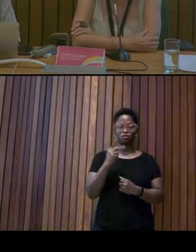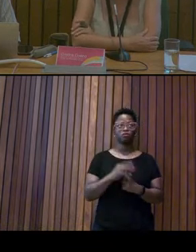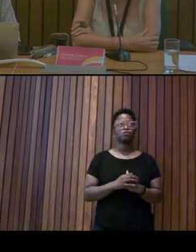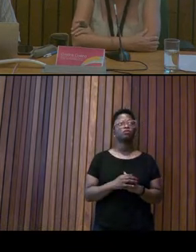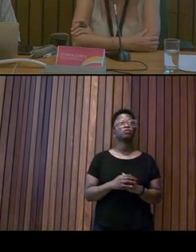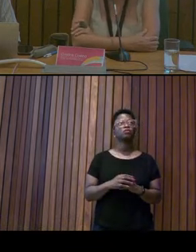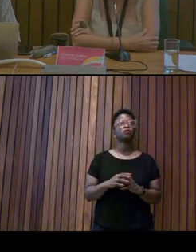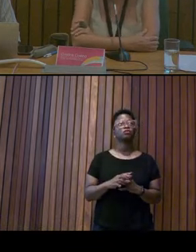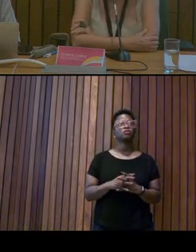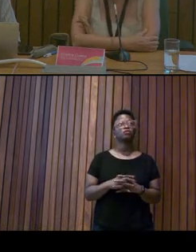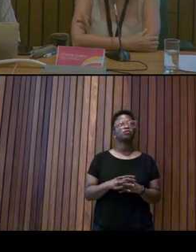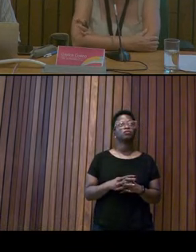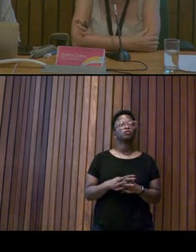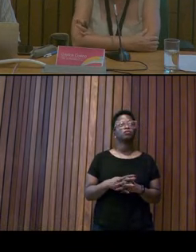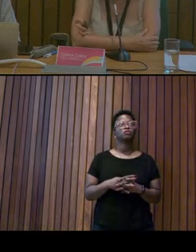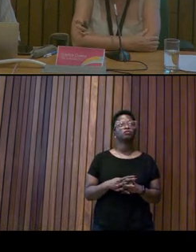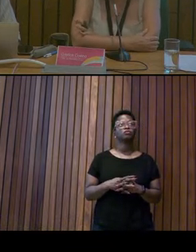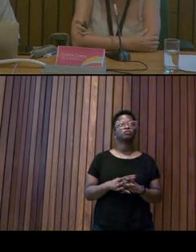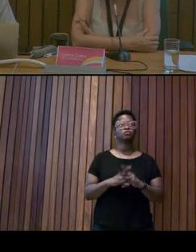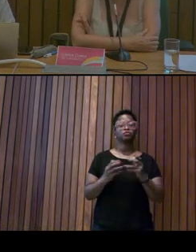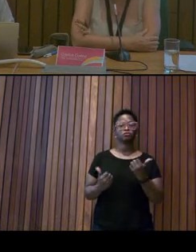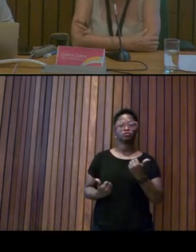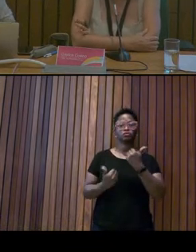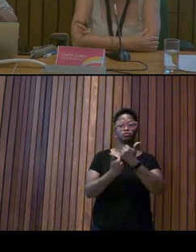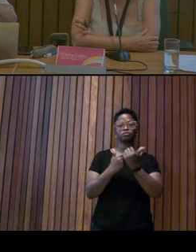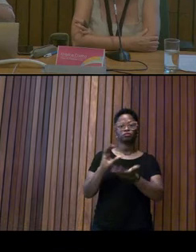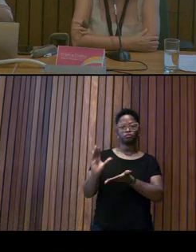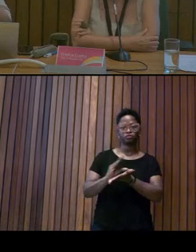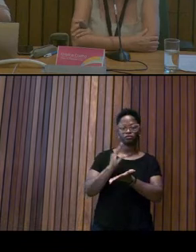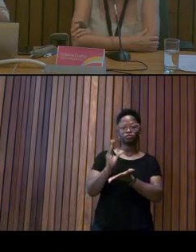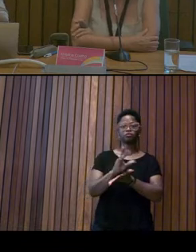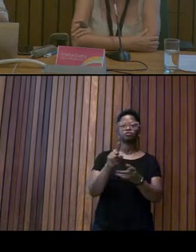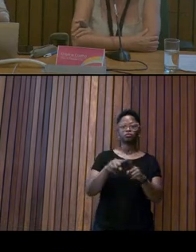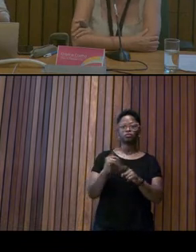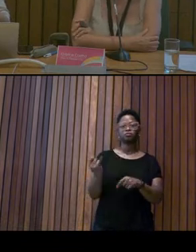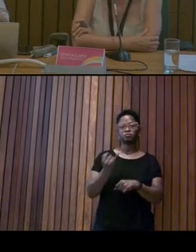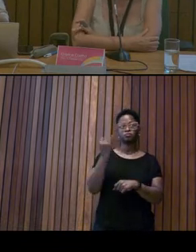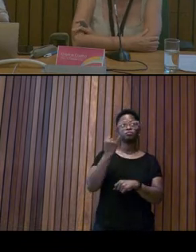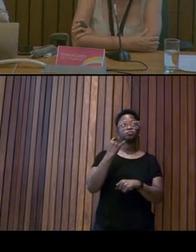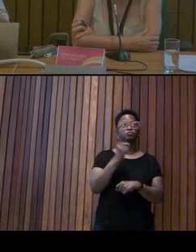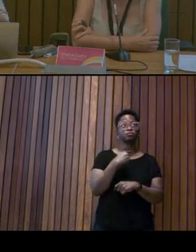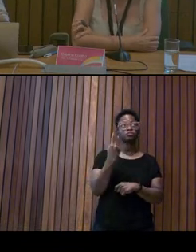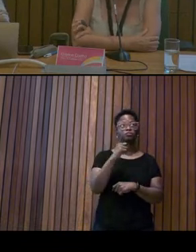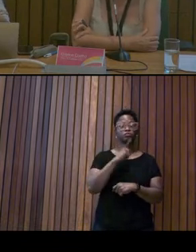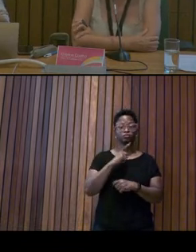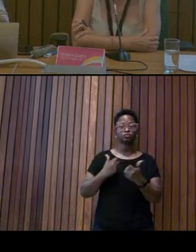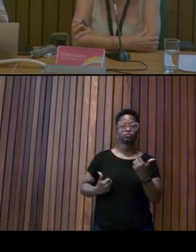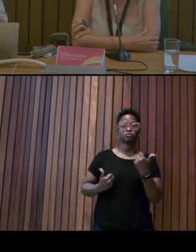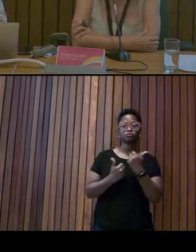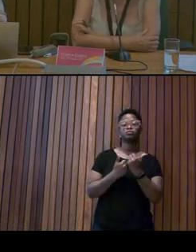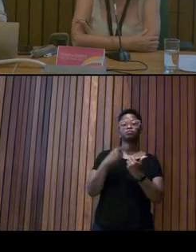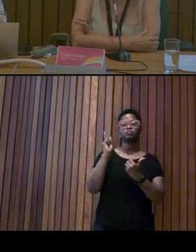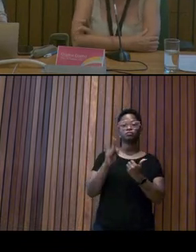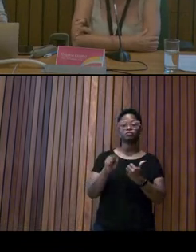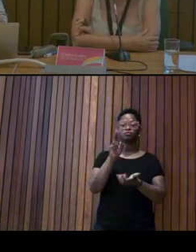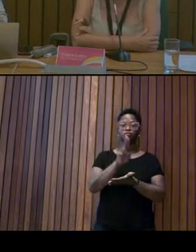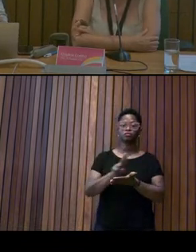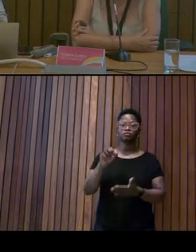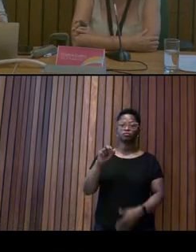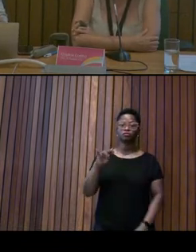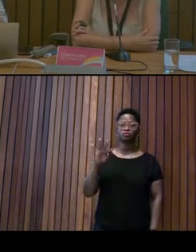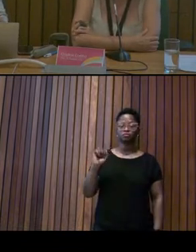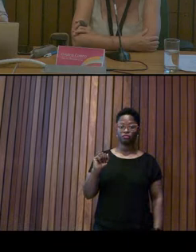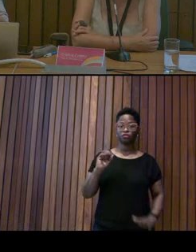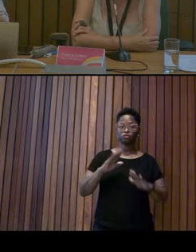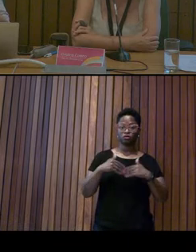passar. E os apoios, né, os patrocínios também, que é uma coisa importante. A gente teve um grande apoio da Universidade de Santa Úrsula, da Escola de